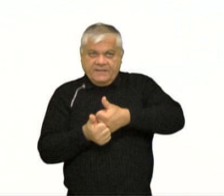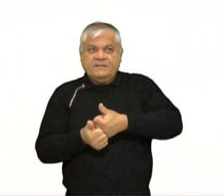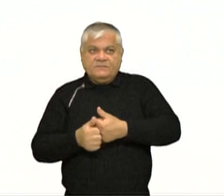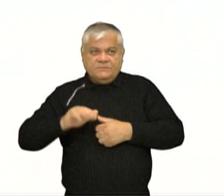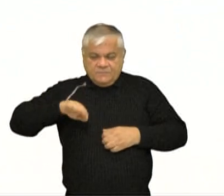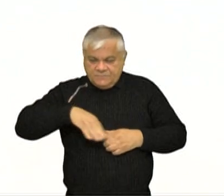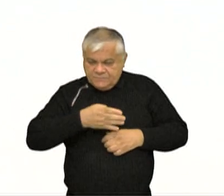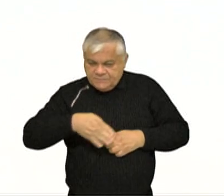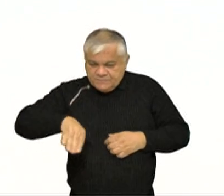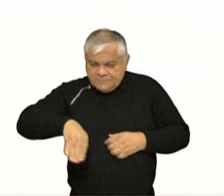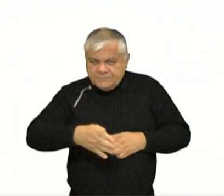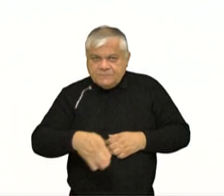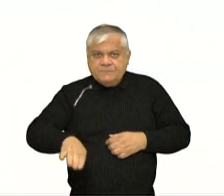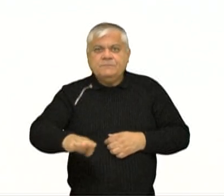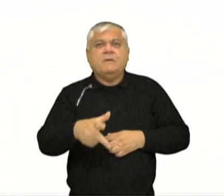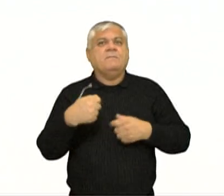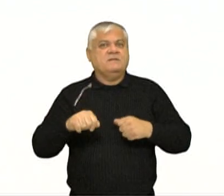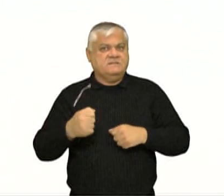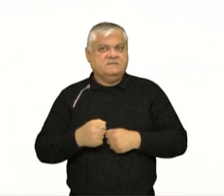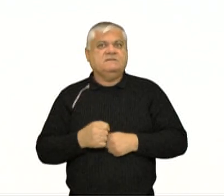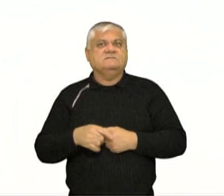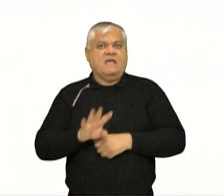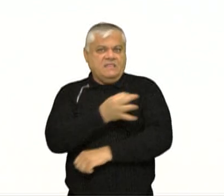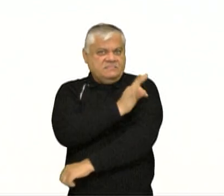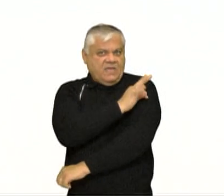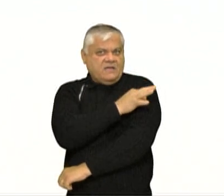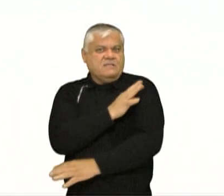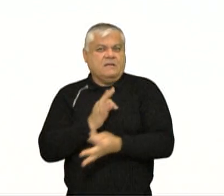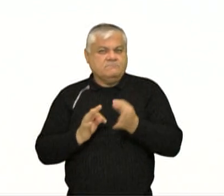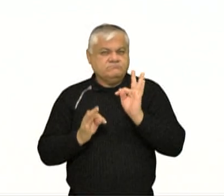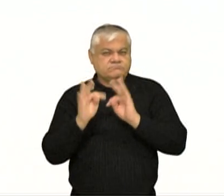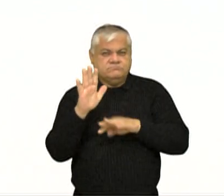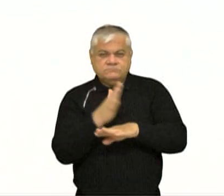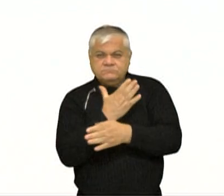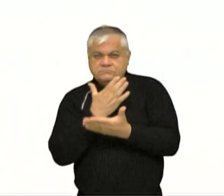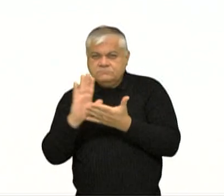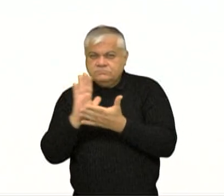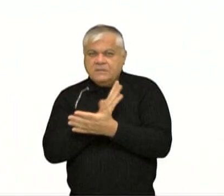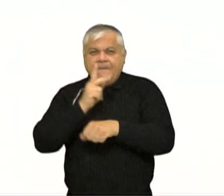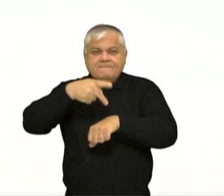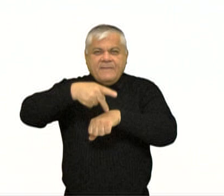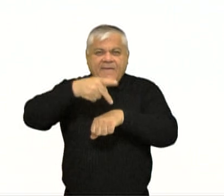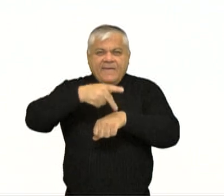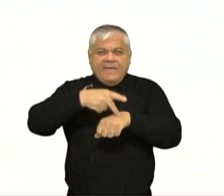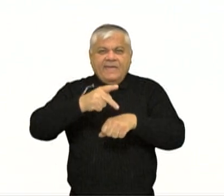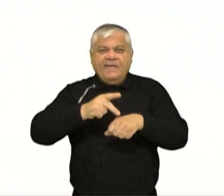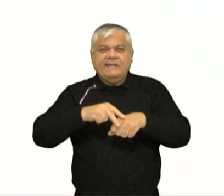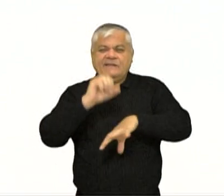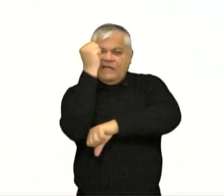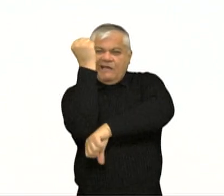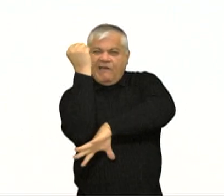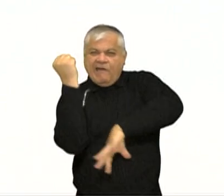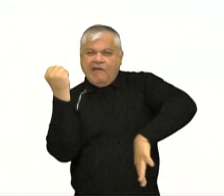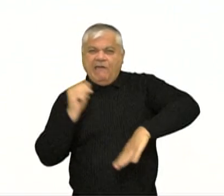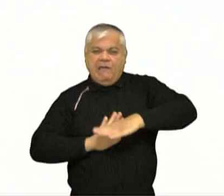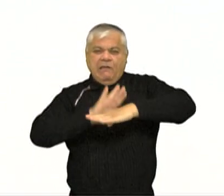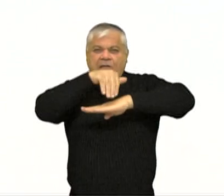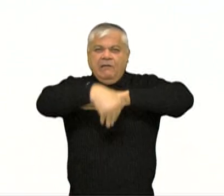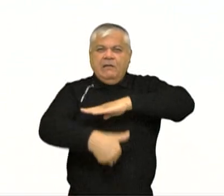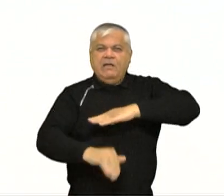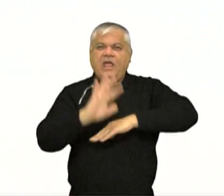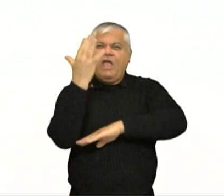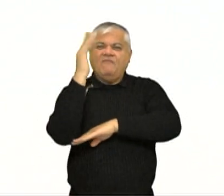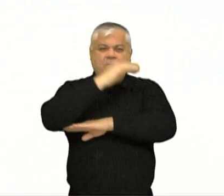íngremes, exigem muita técnica, elas têm pedras, saltos, raízes e outros obstáculos. Uma